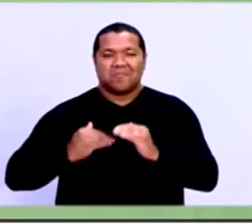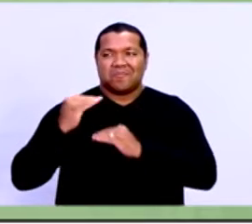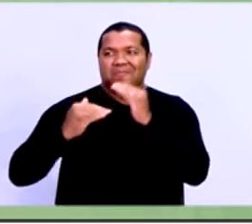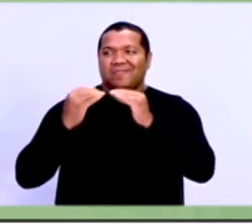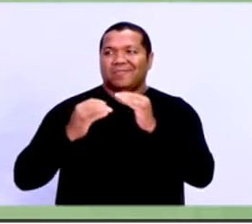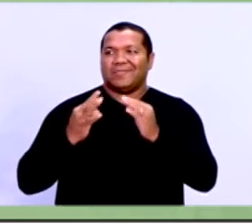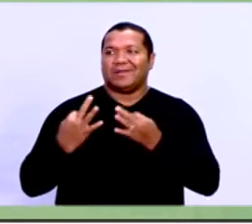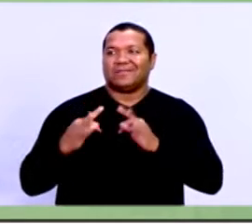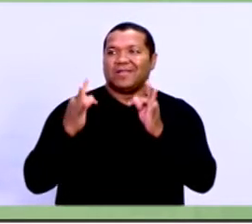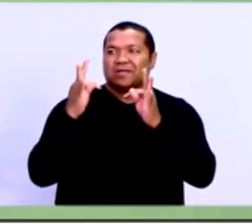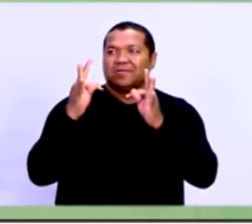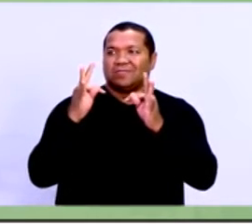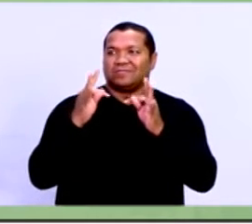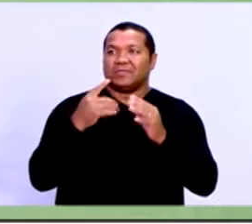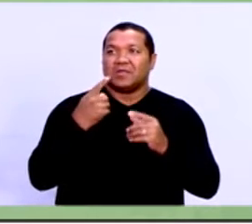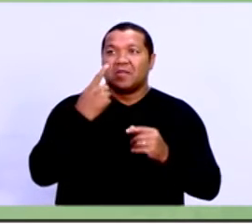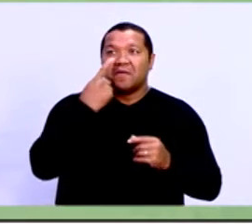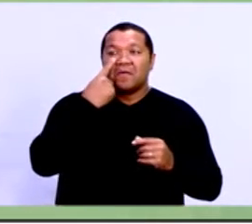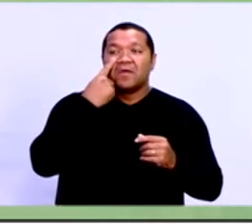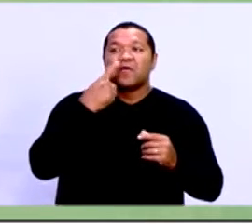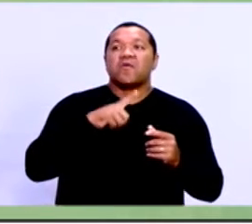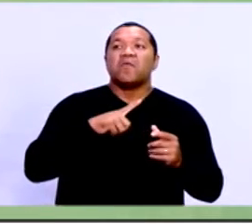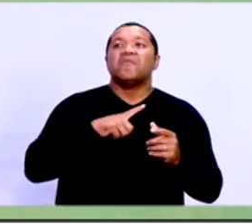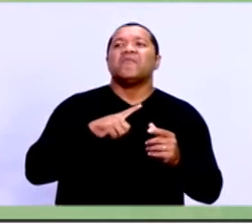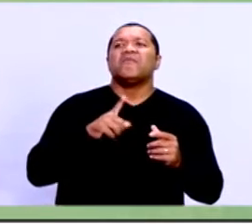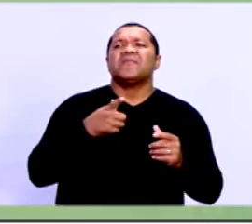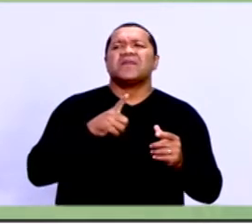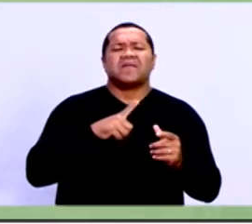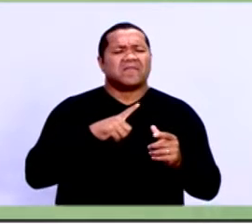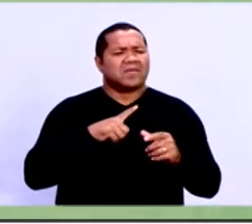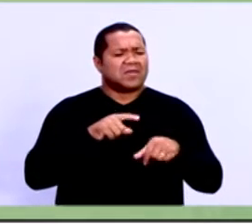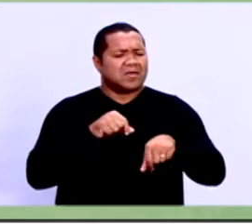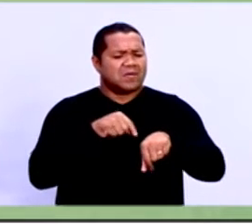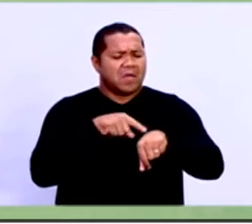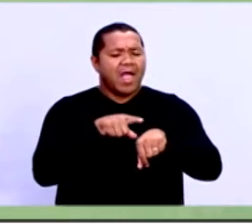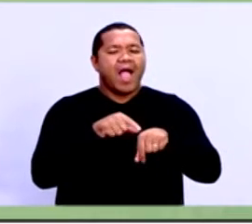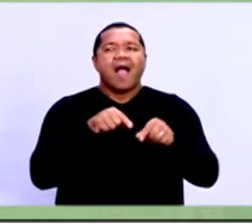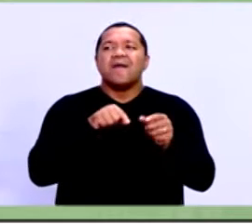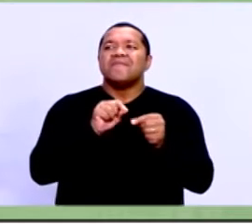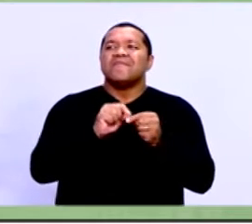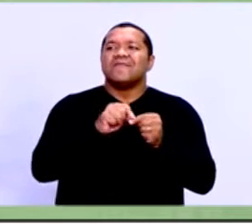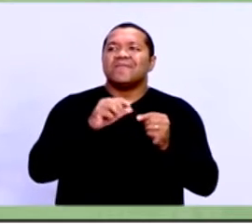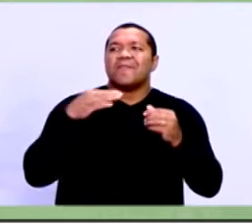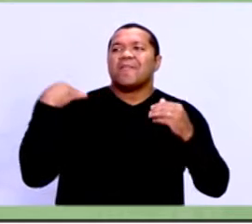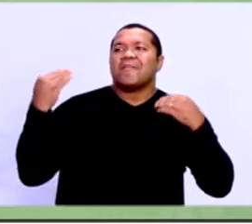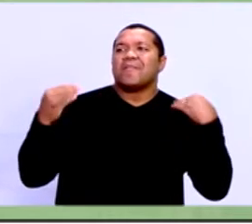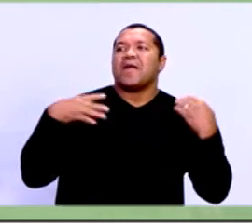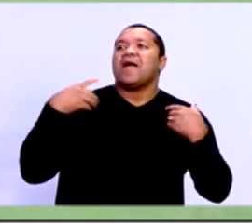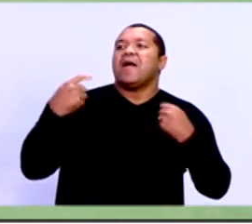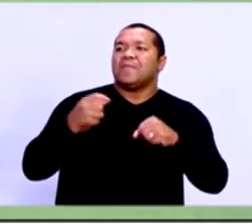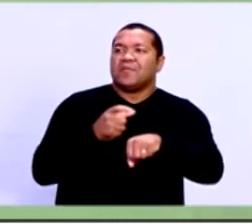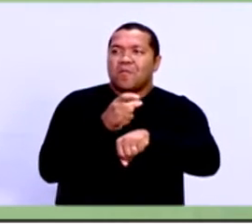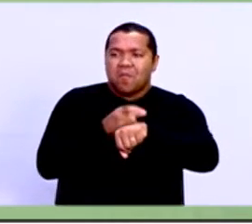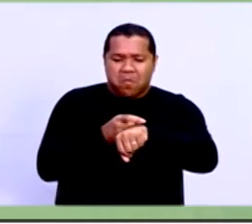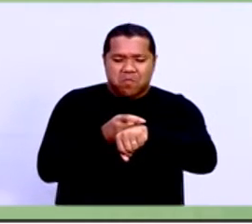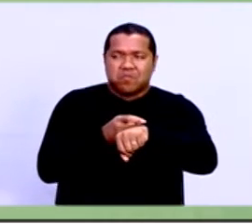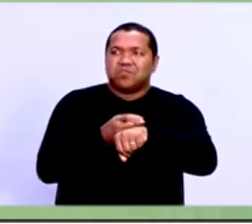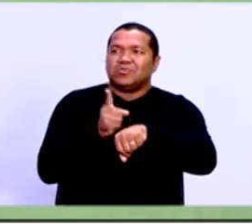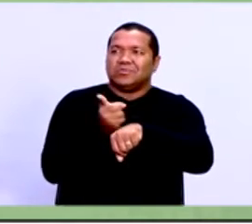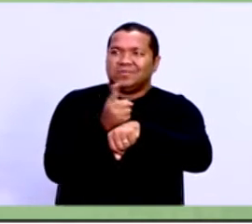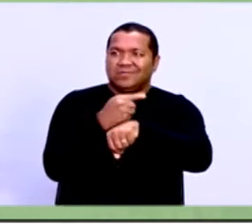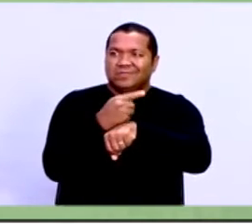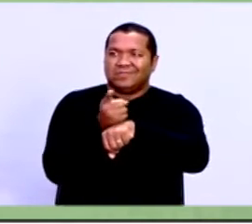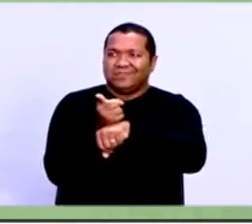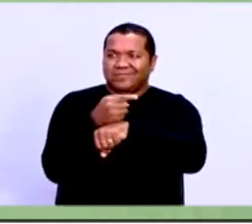queria colocar uma bússola nele daí o desenvolvedor pergunta de novo uma bússola como